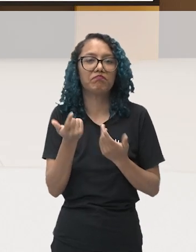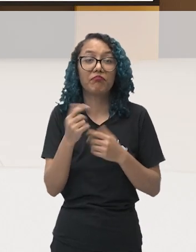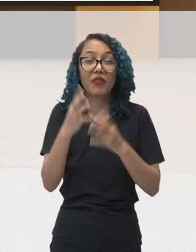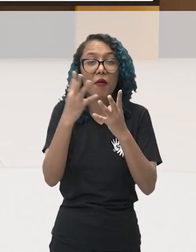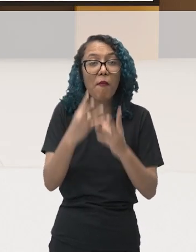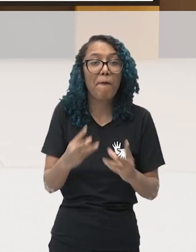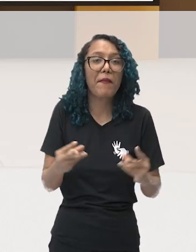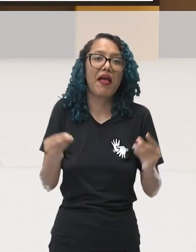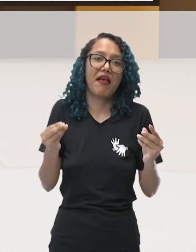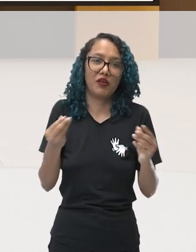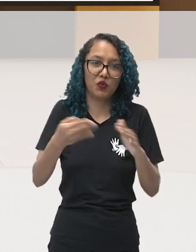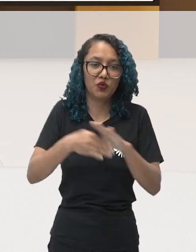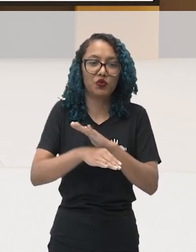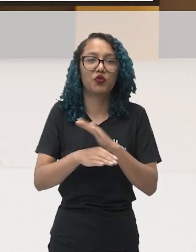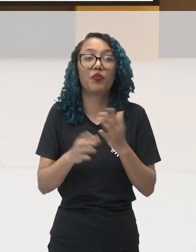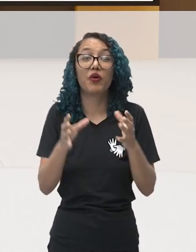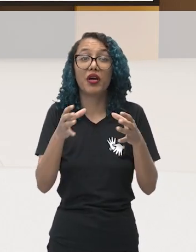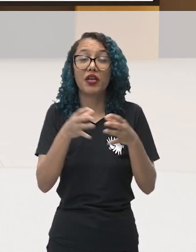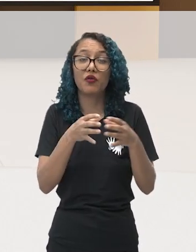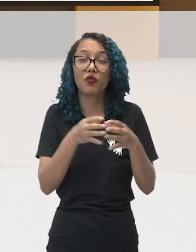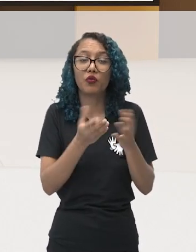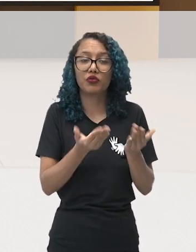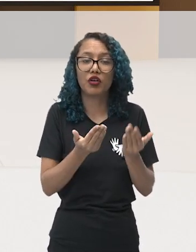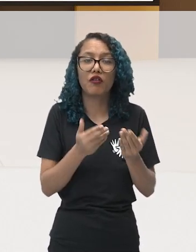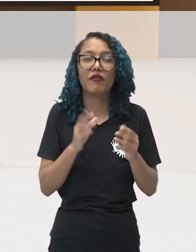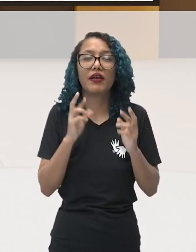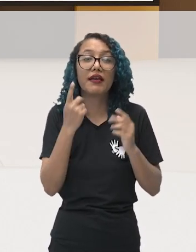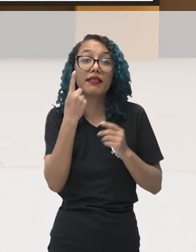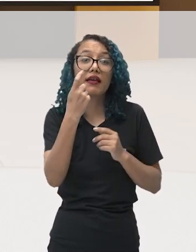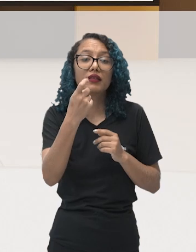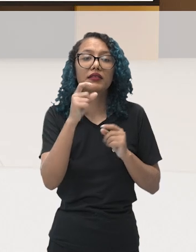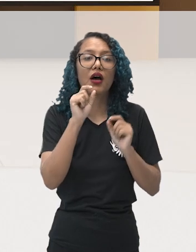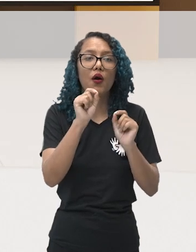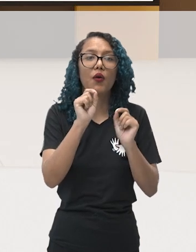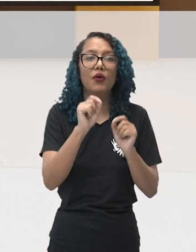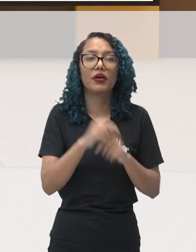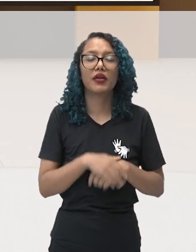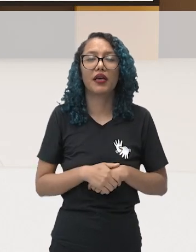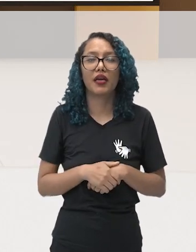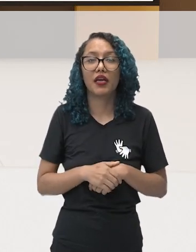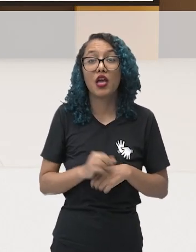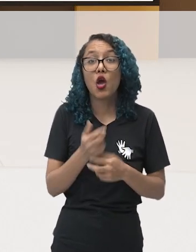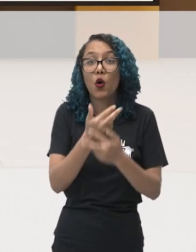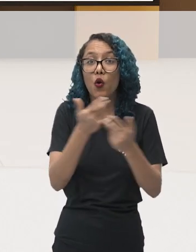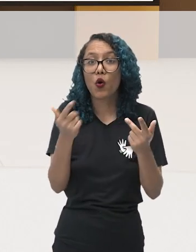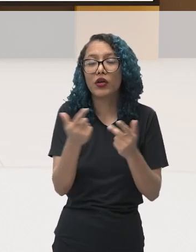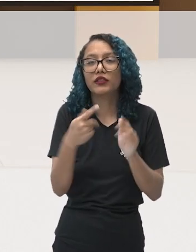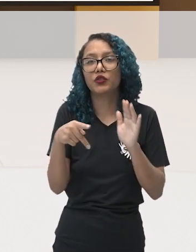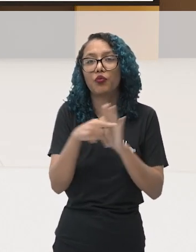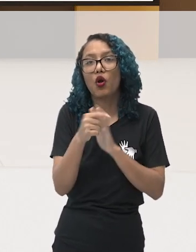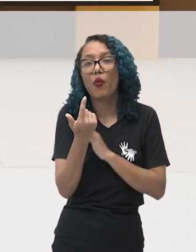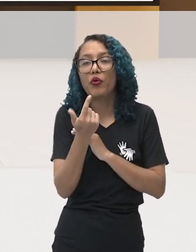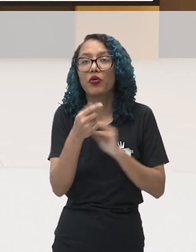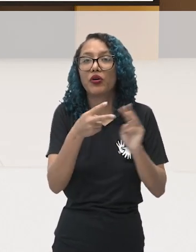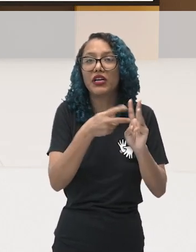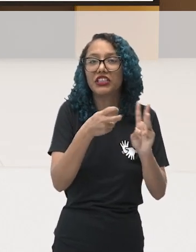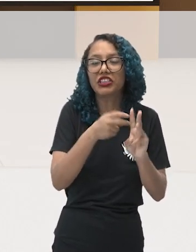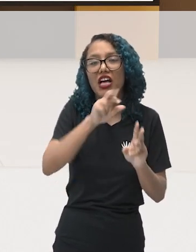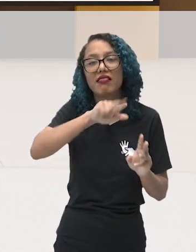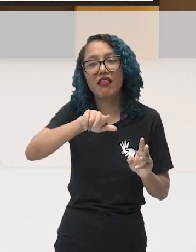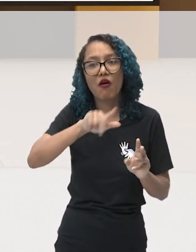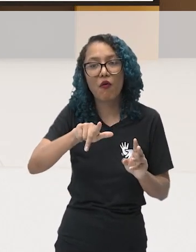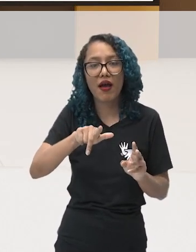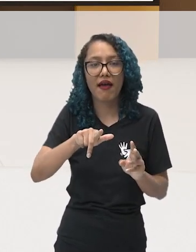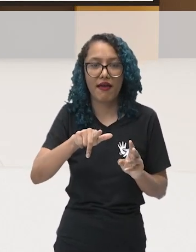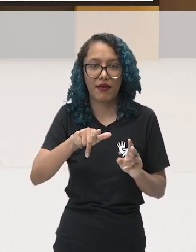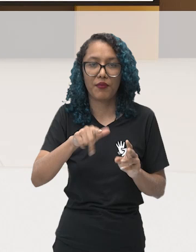os jovens, eles estão interessados em ouvir músicas dos não indígenas e então assistir a programa